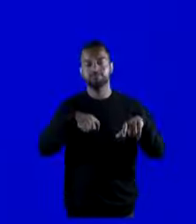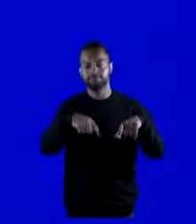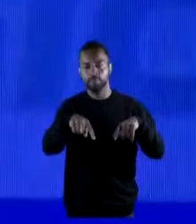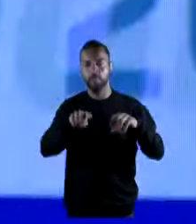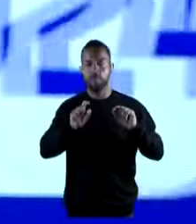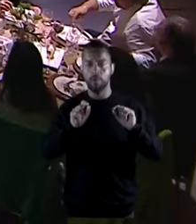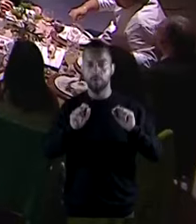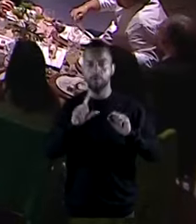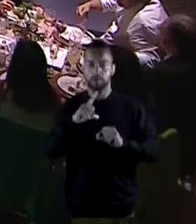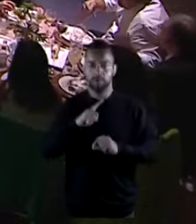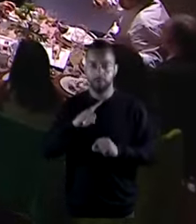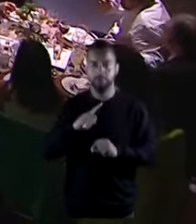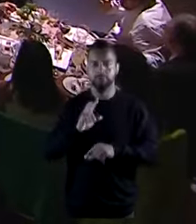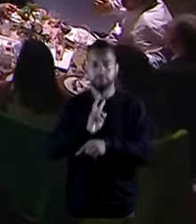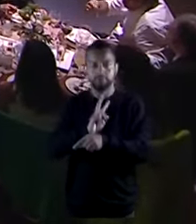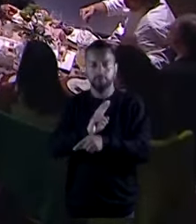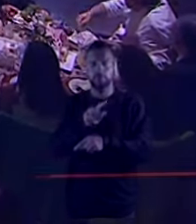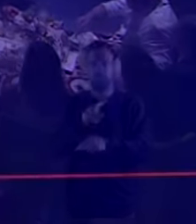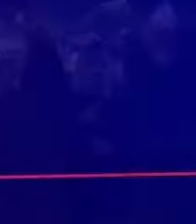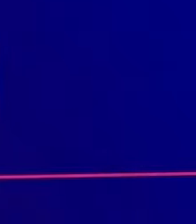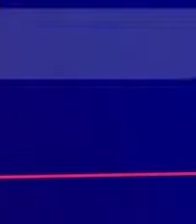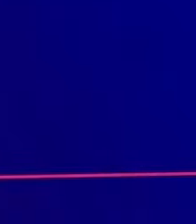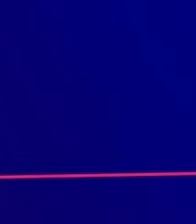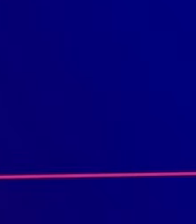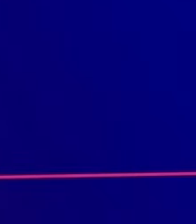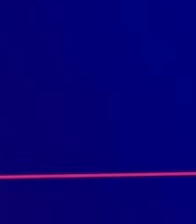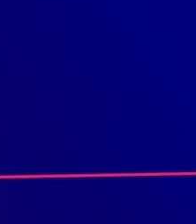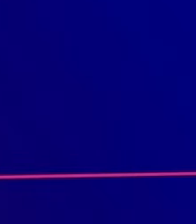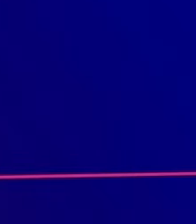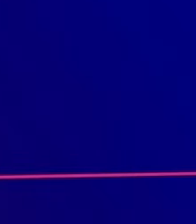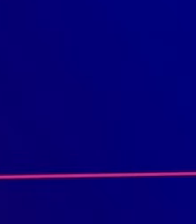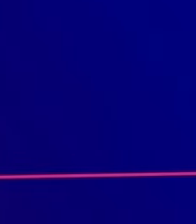Nós temos aqui os indicados.